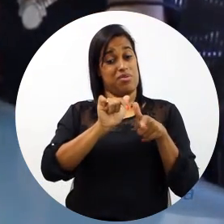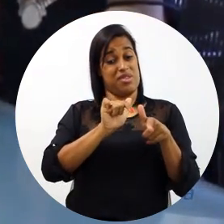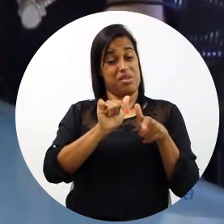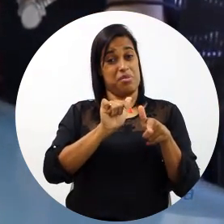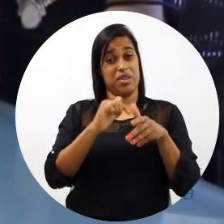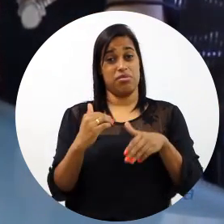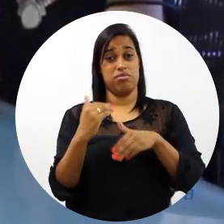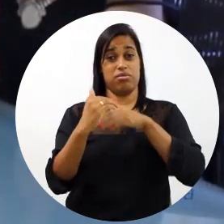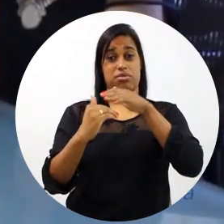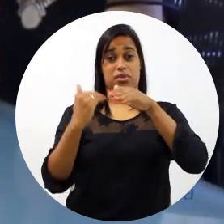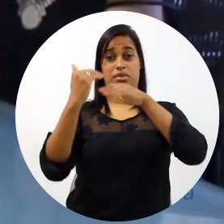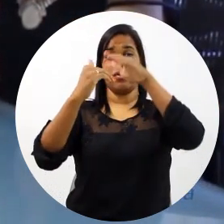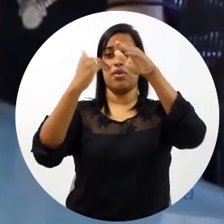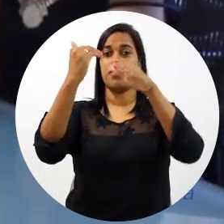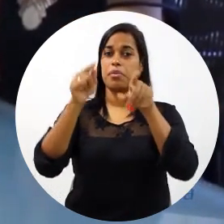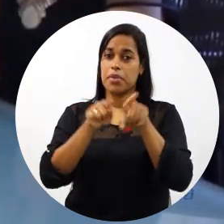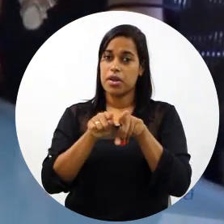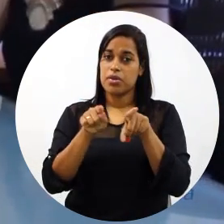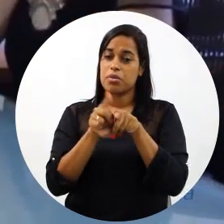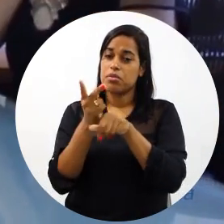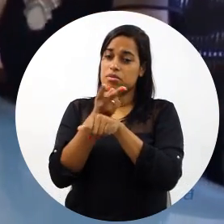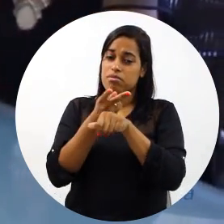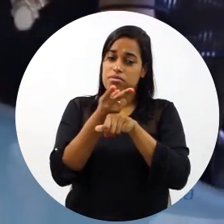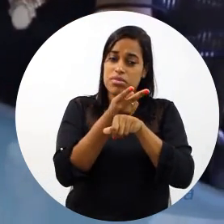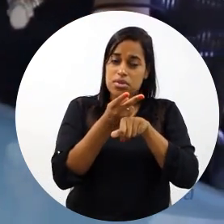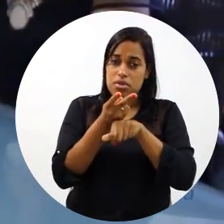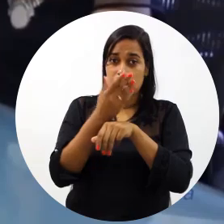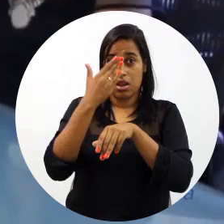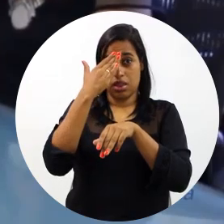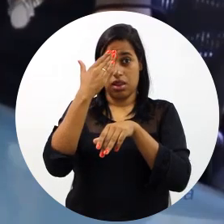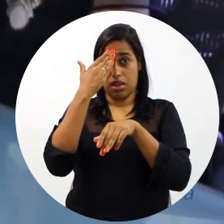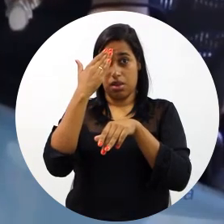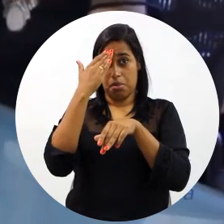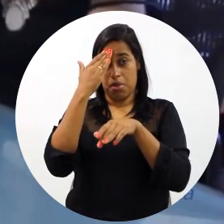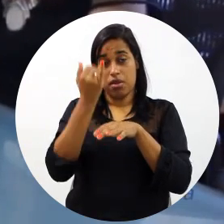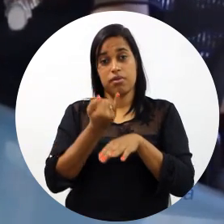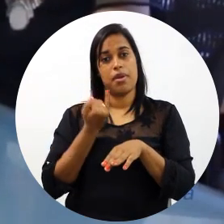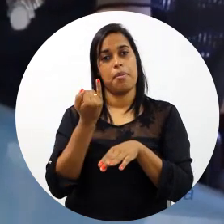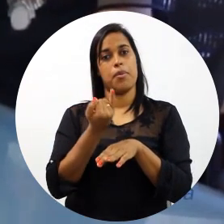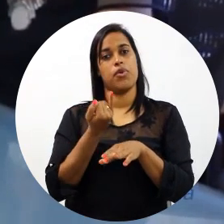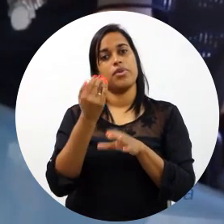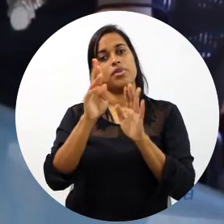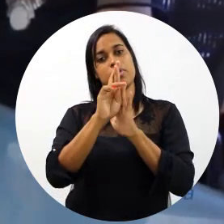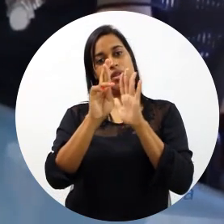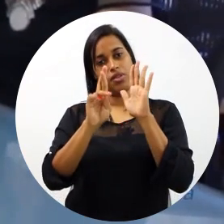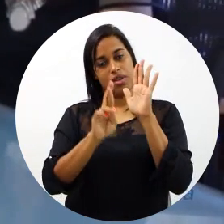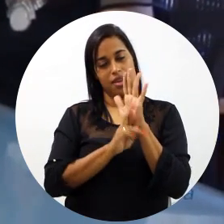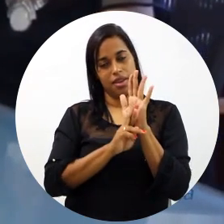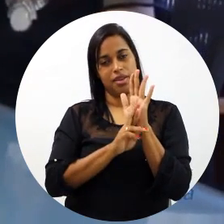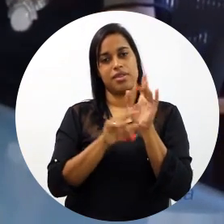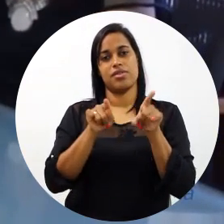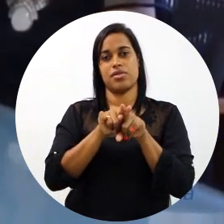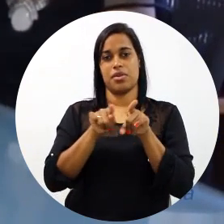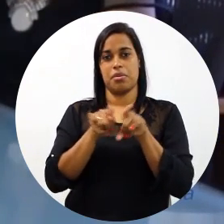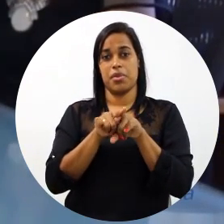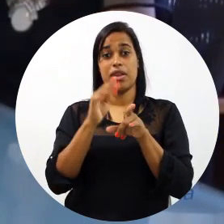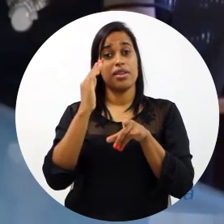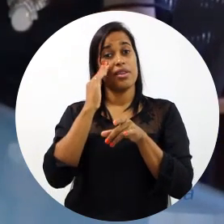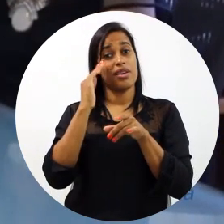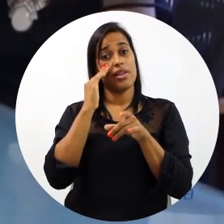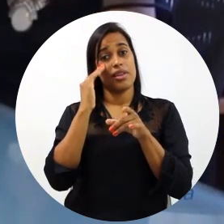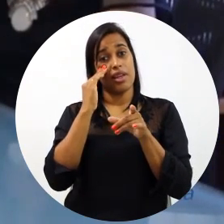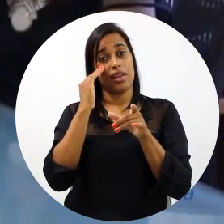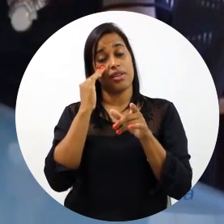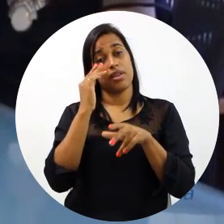de desenvolvimento, dessa busca pela consciência da importância, né, tanto das regras como também de entender